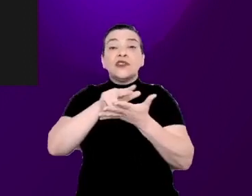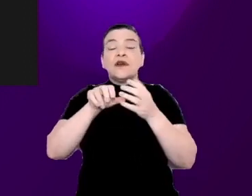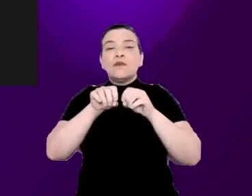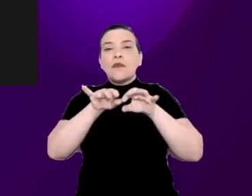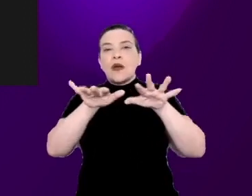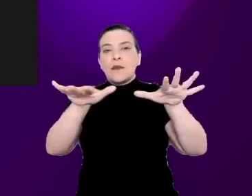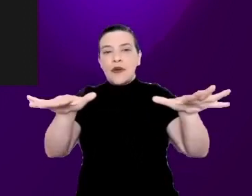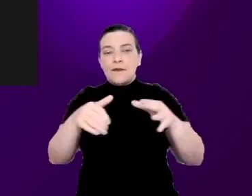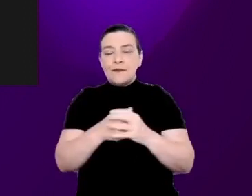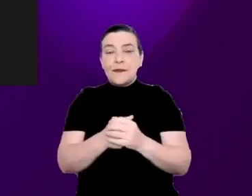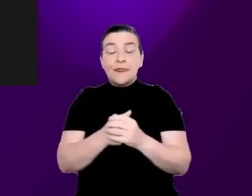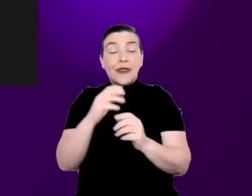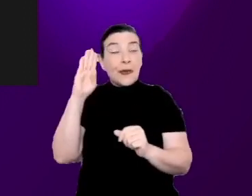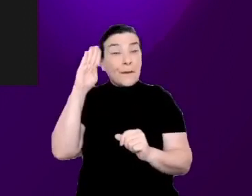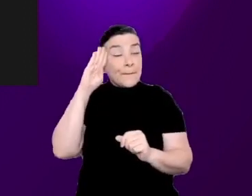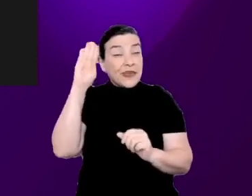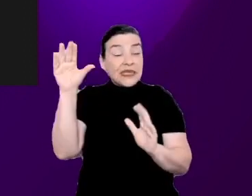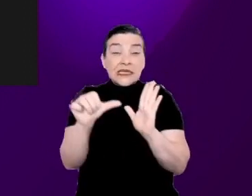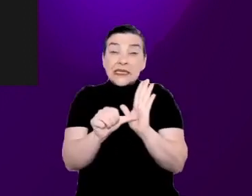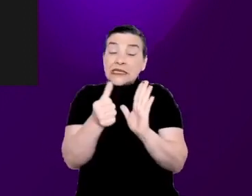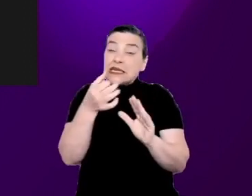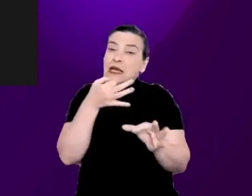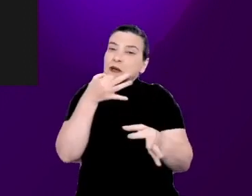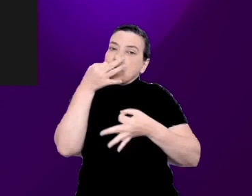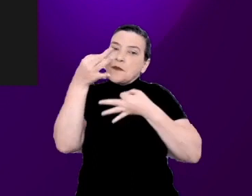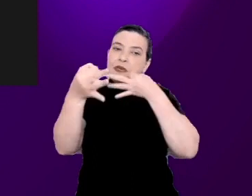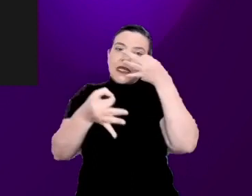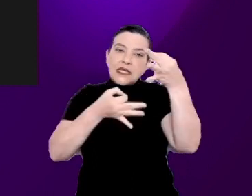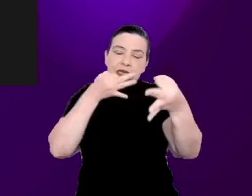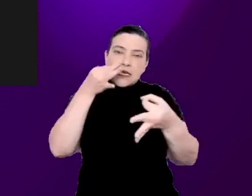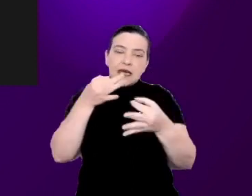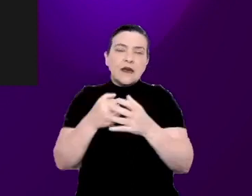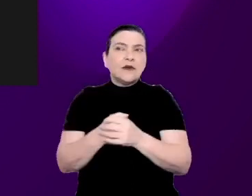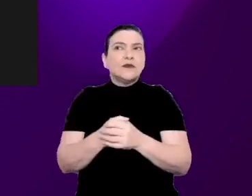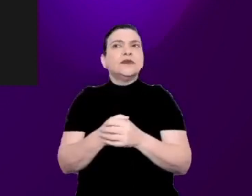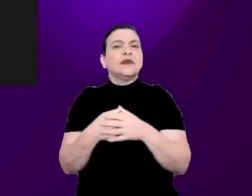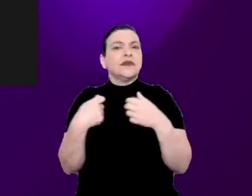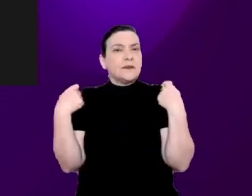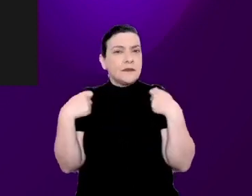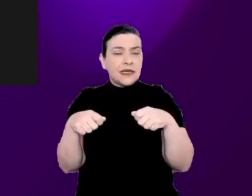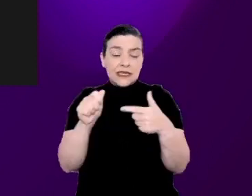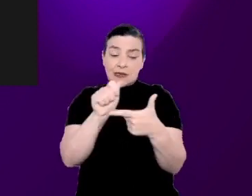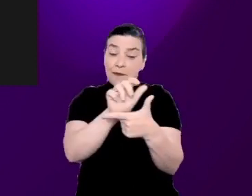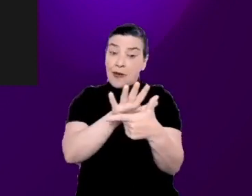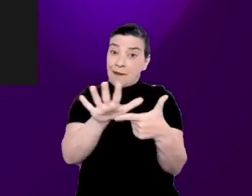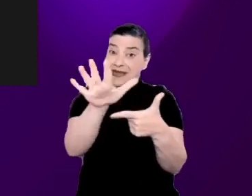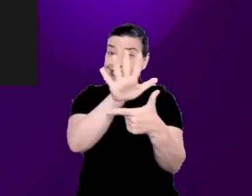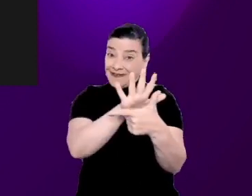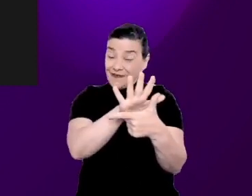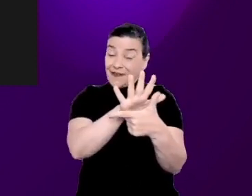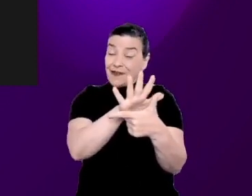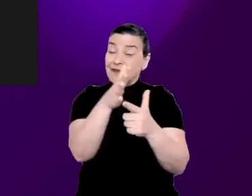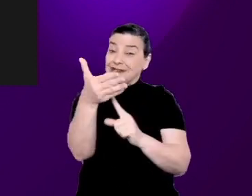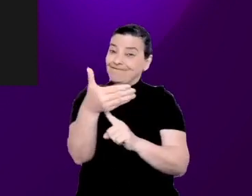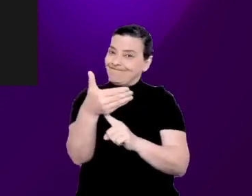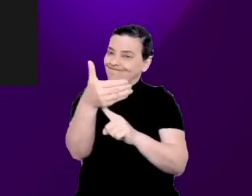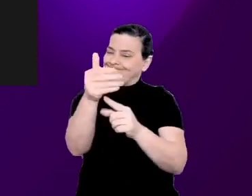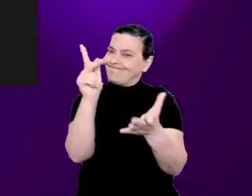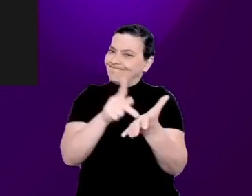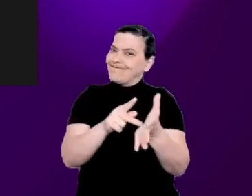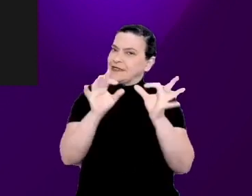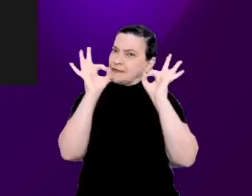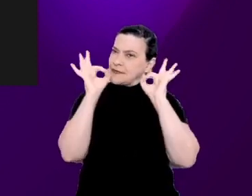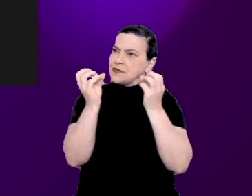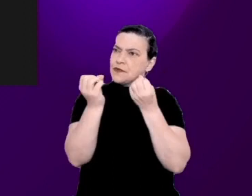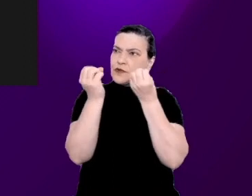primeiro passo, na minha opinião, e não o sexto, né? O primeiro passo é que a gente tem uma plataforma tecnológica que assegure essa